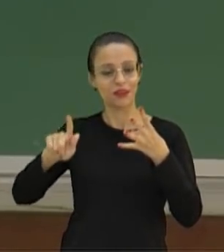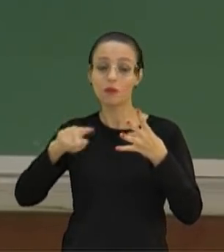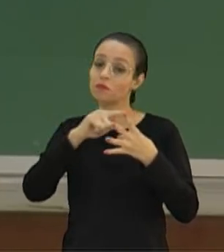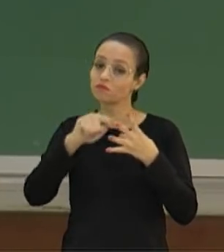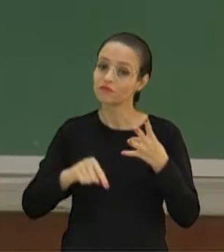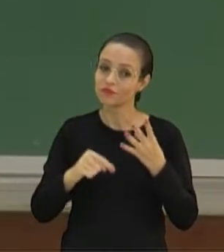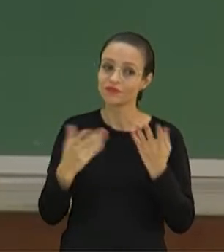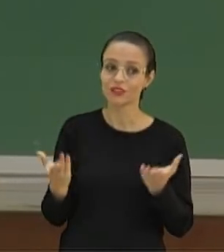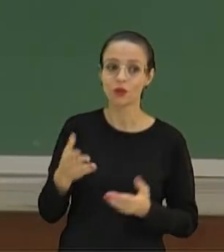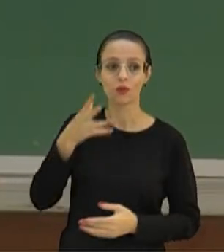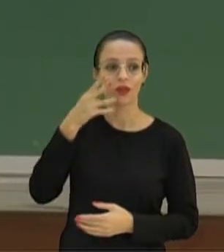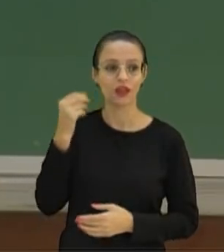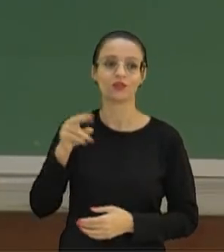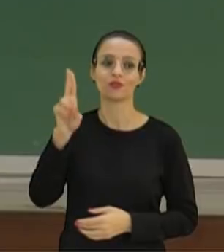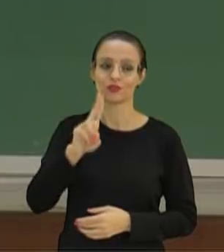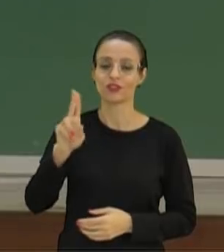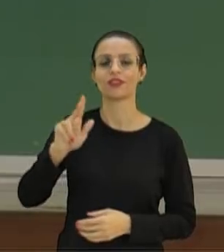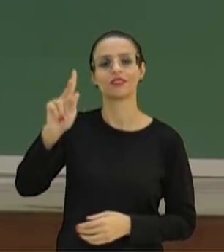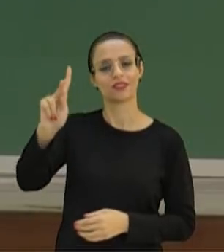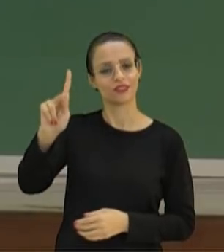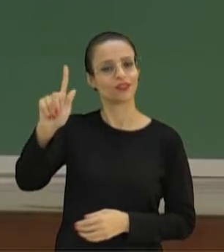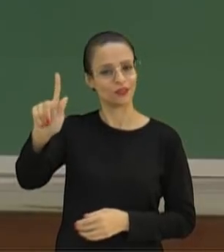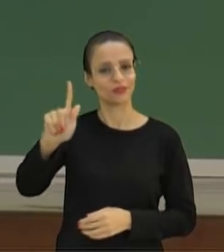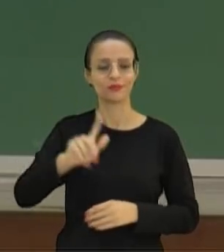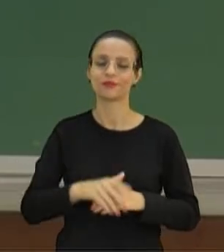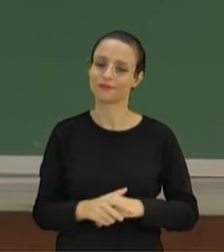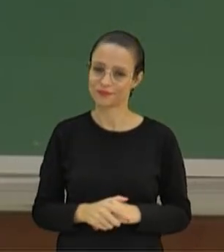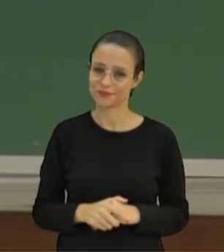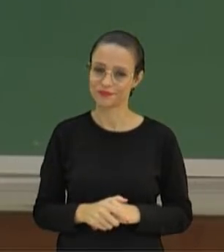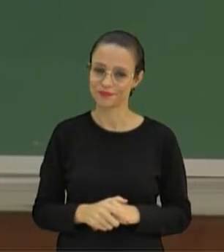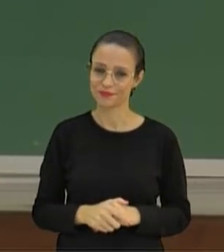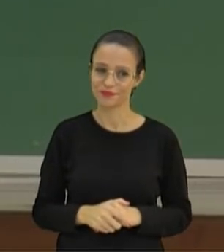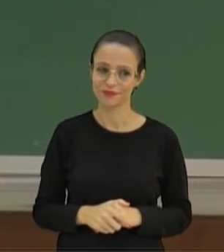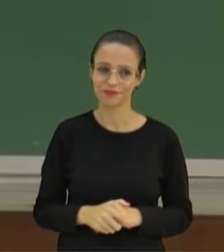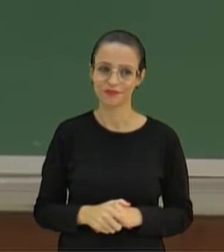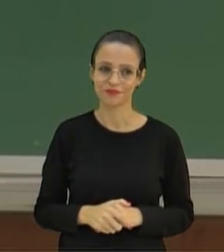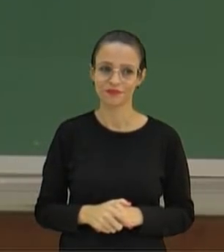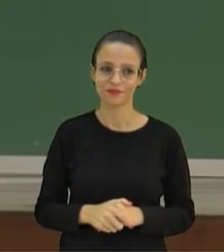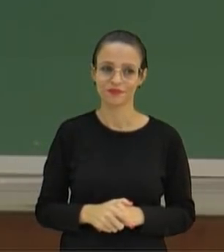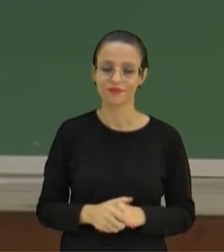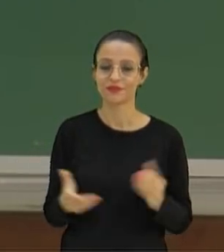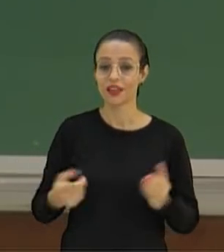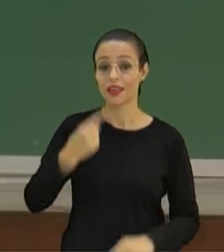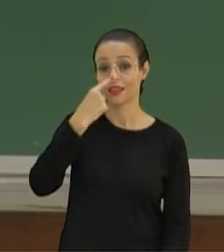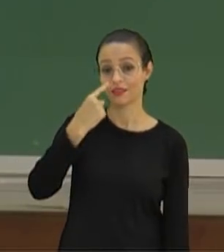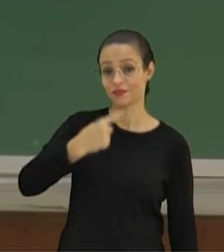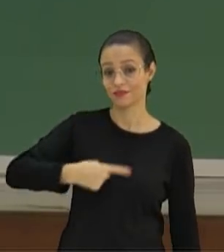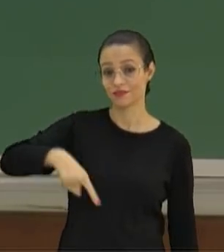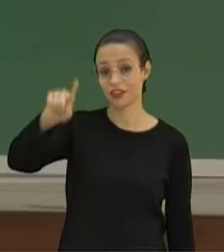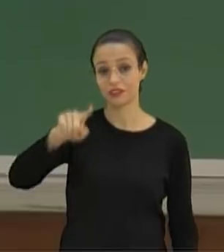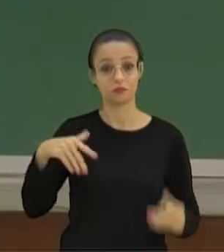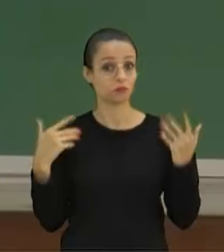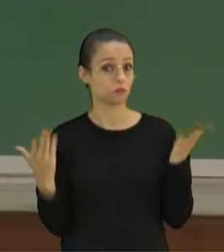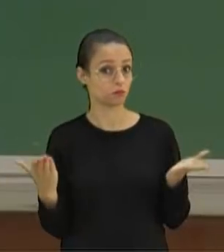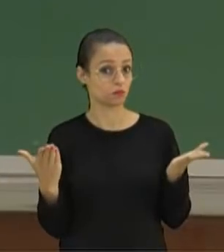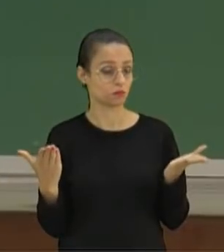gato? Usamos o kg, que é o quilograma. Tranquilo? E agora, e o elefante,